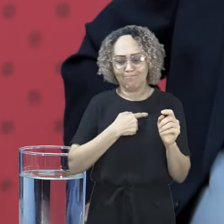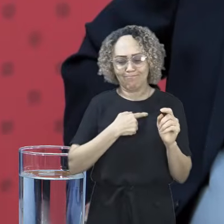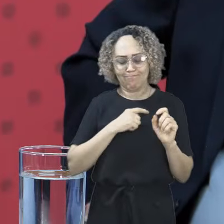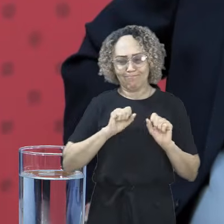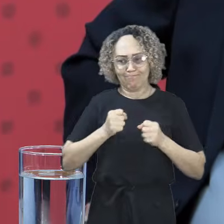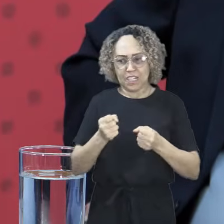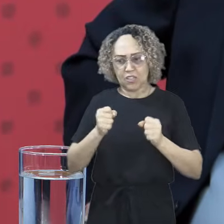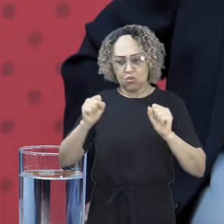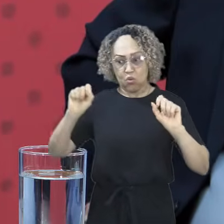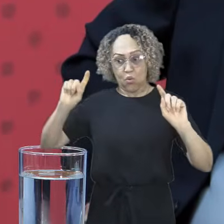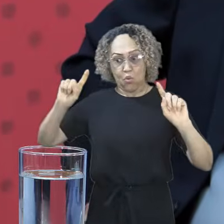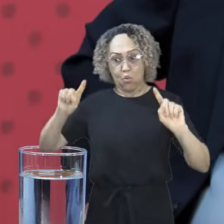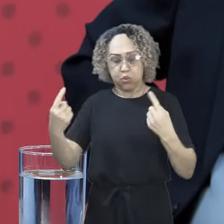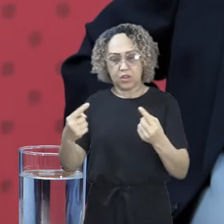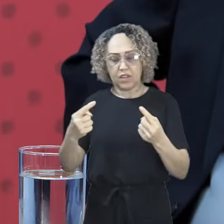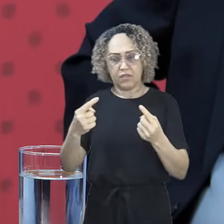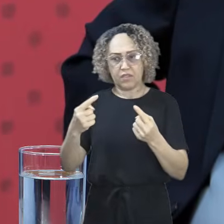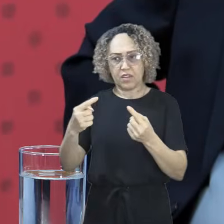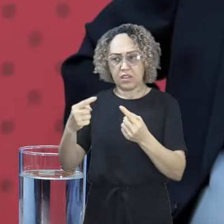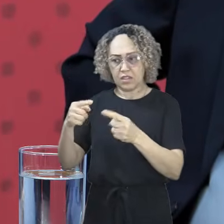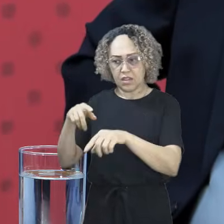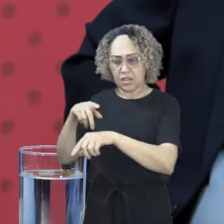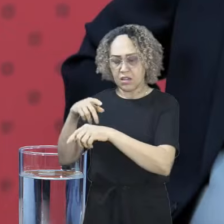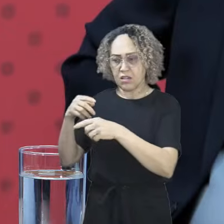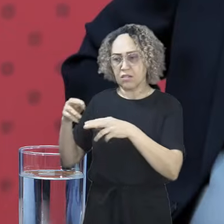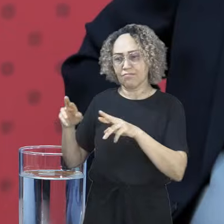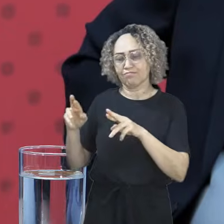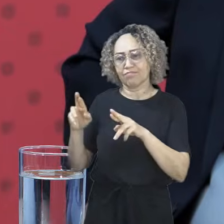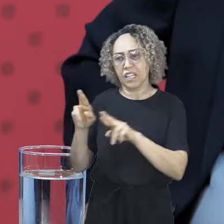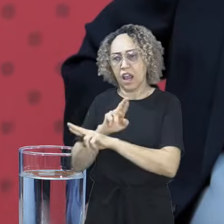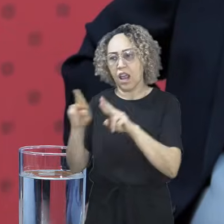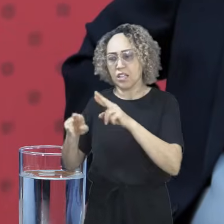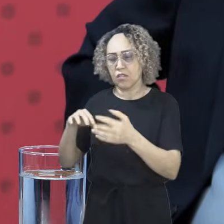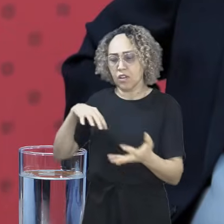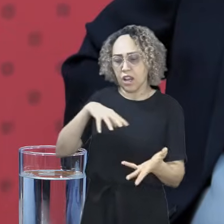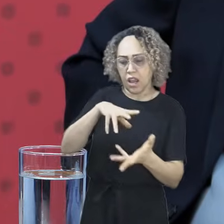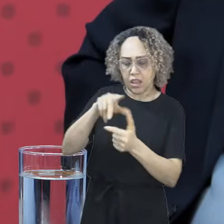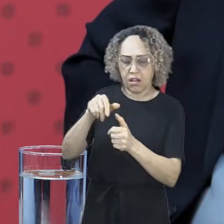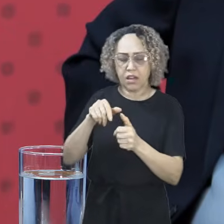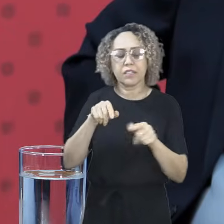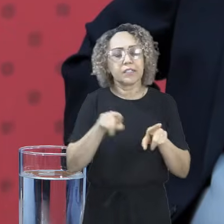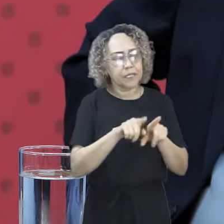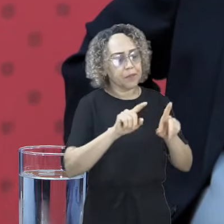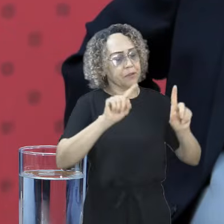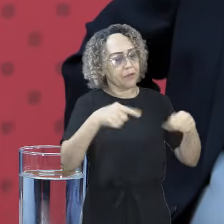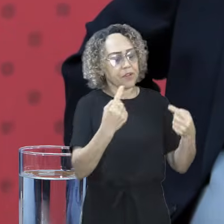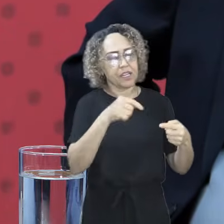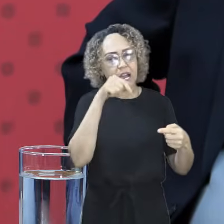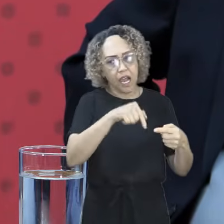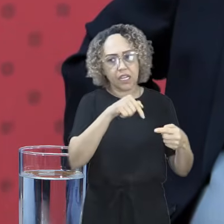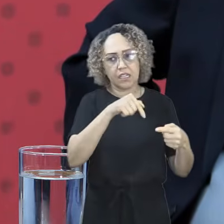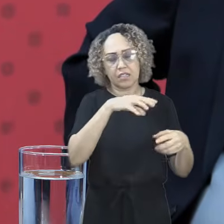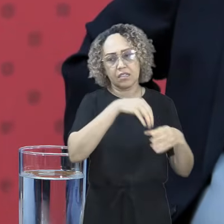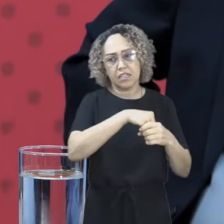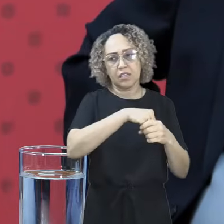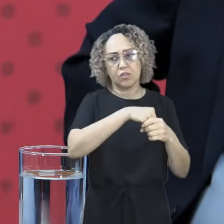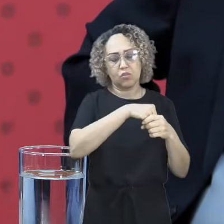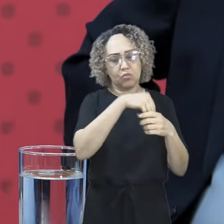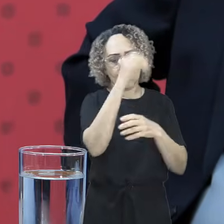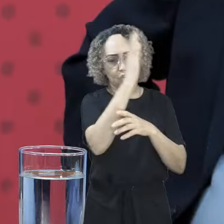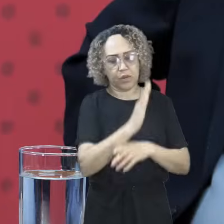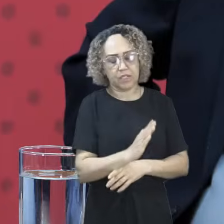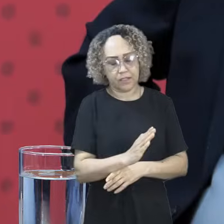os desafios do Brasil enquanto país, né? O governo do presidente Lula está aí com o debate da